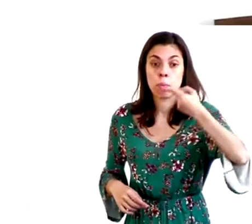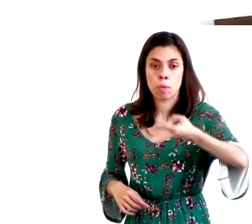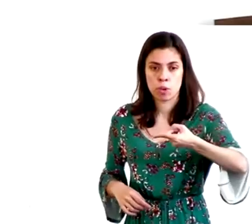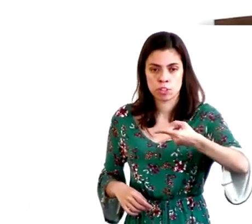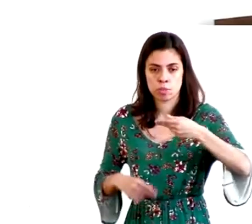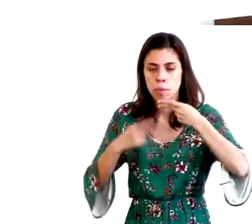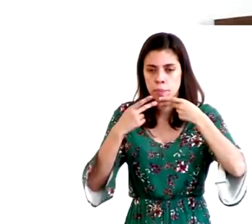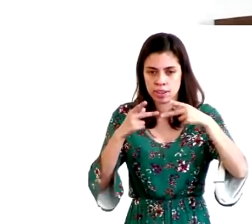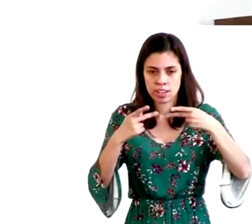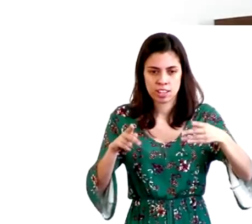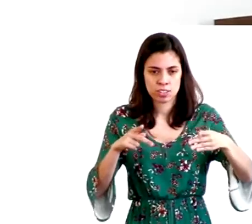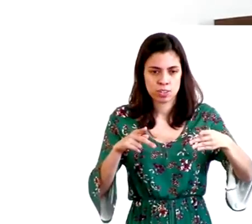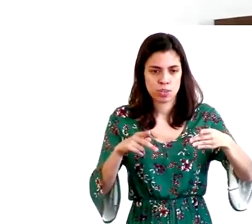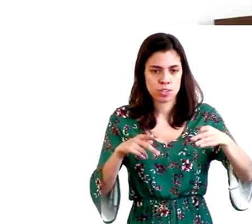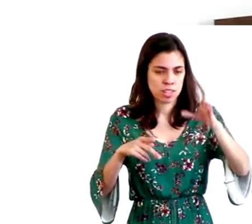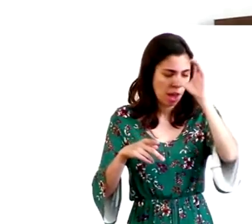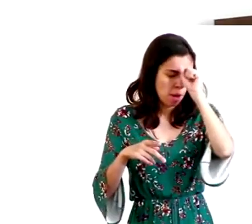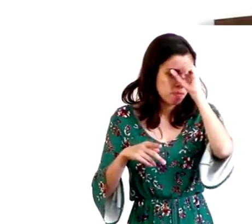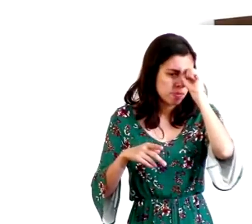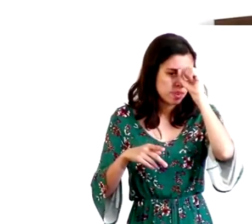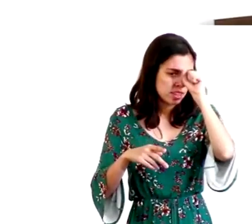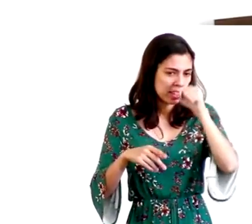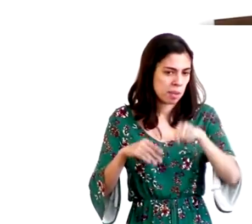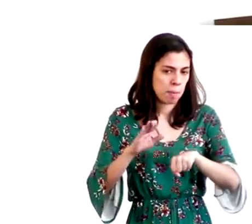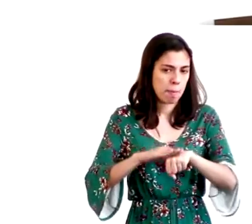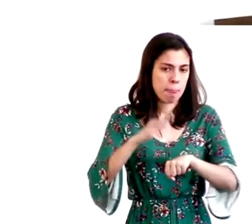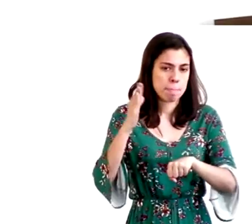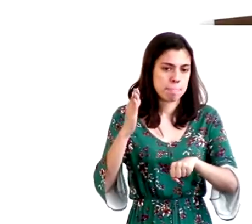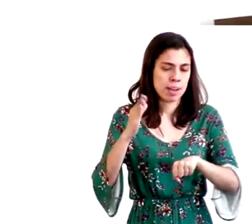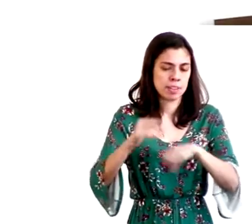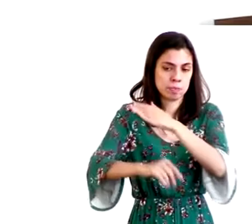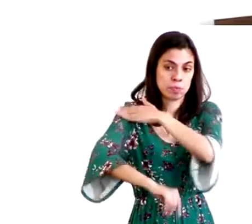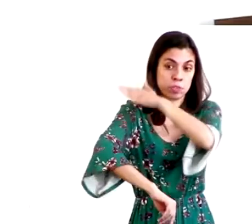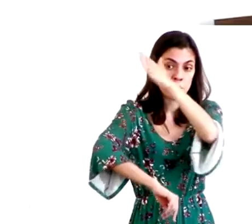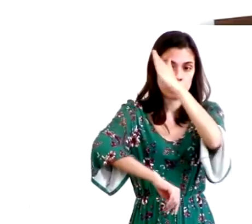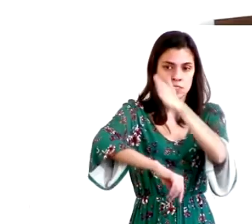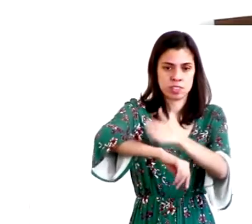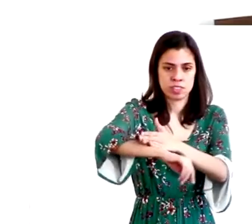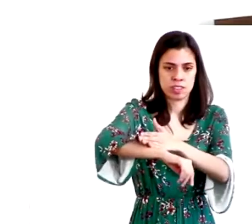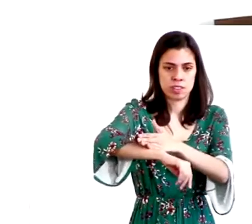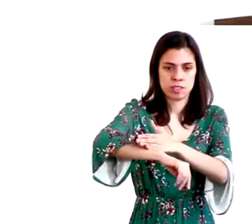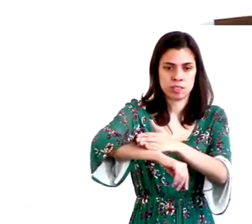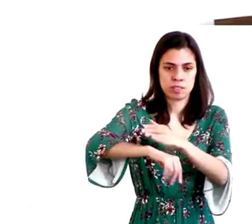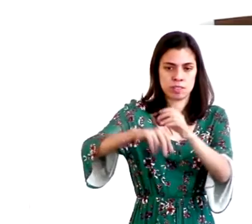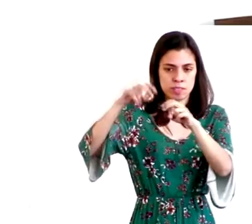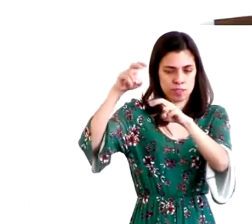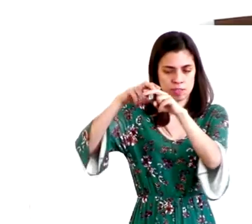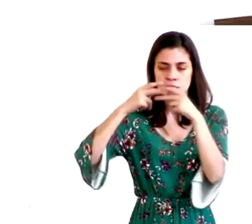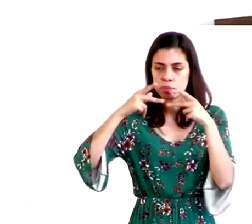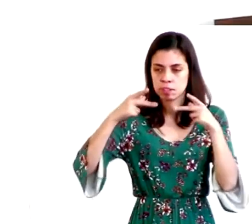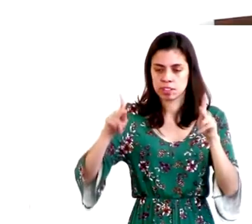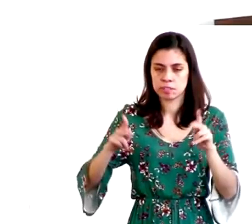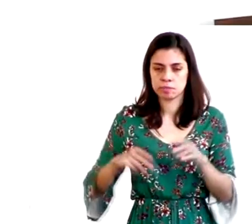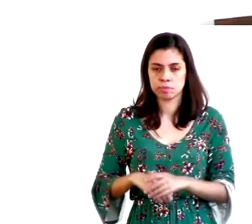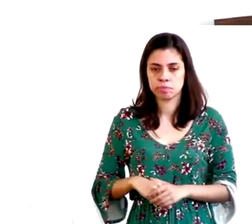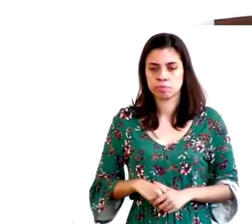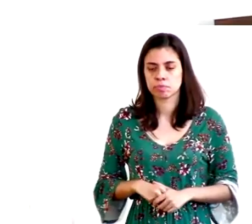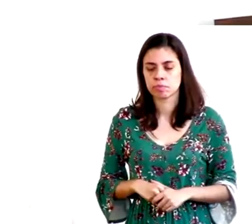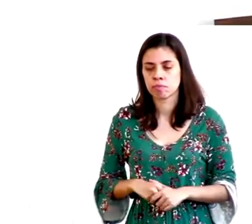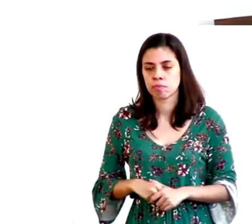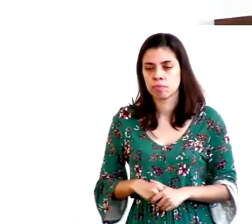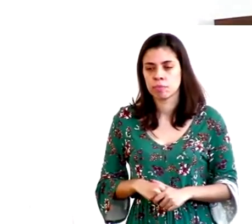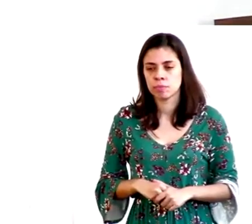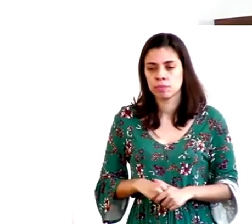Que cada um de nós sejamos assim confrontados, animados, fortalecidos, instruídos,